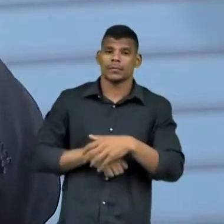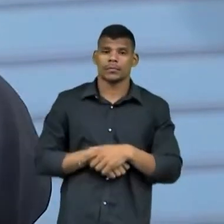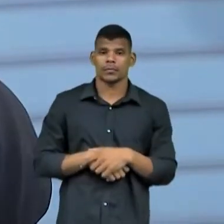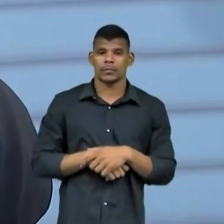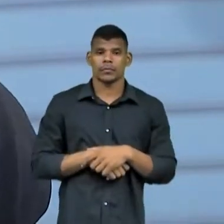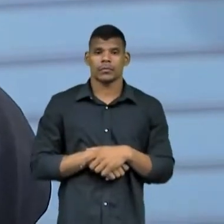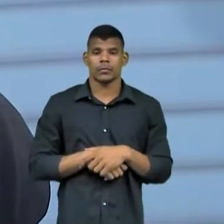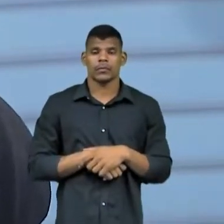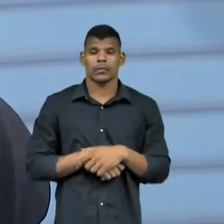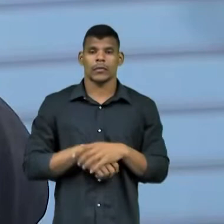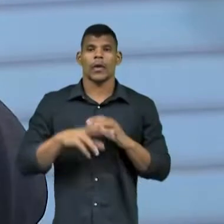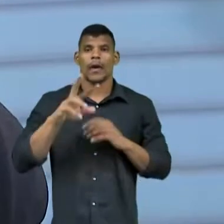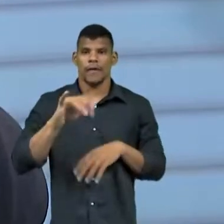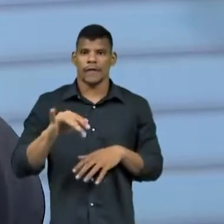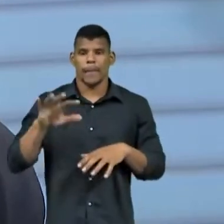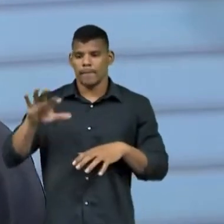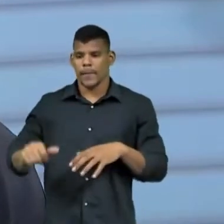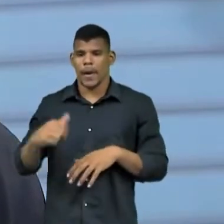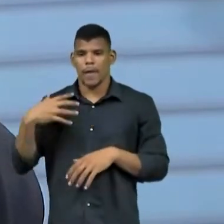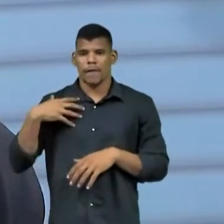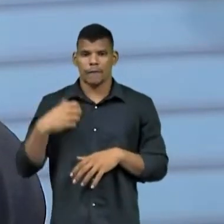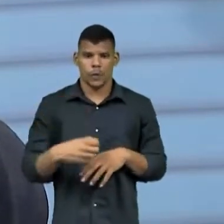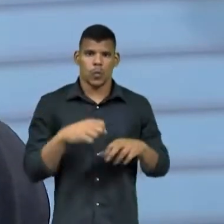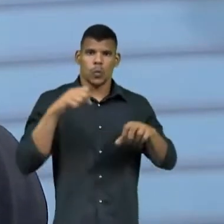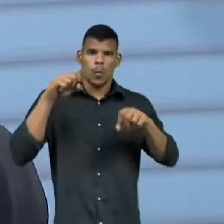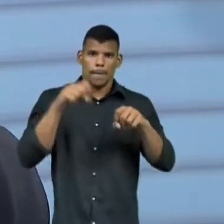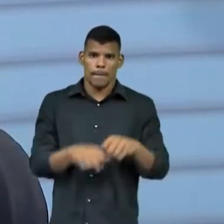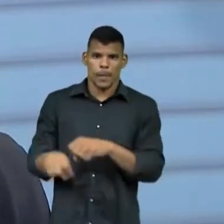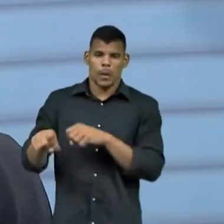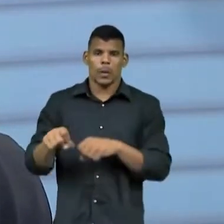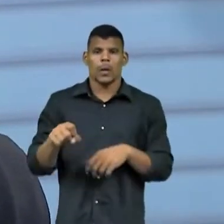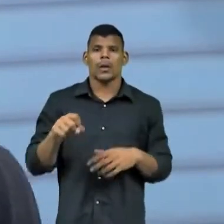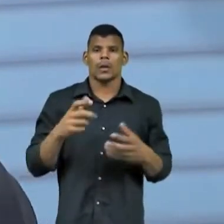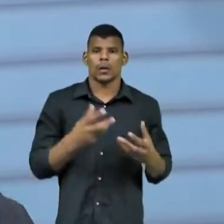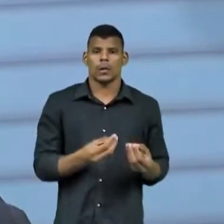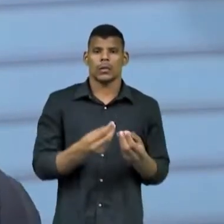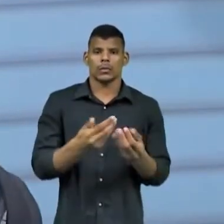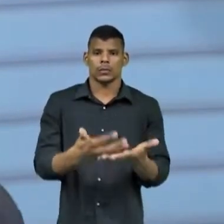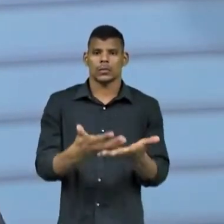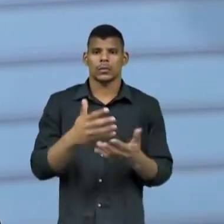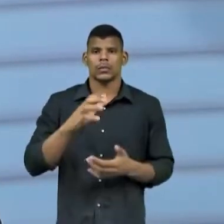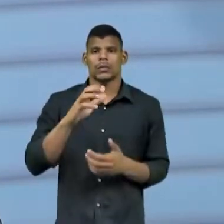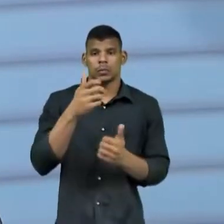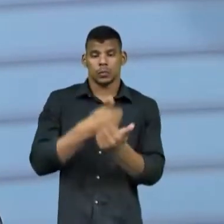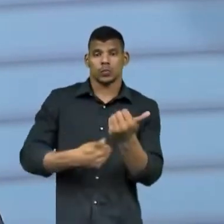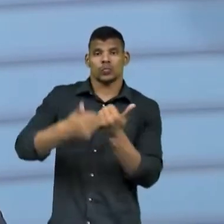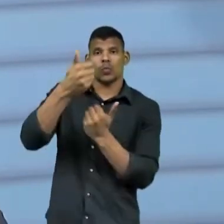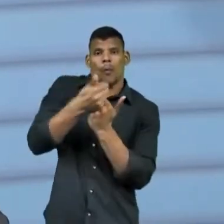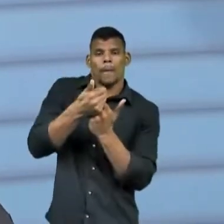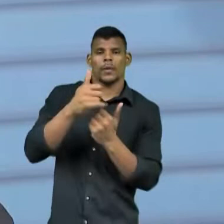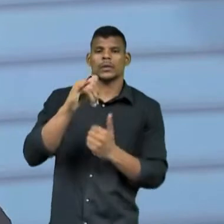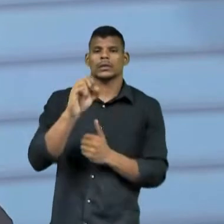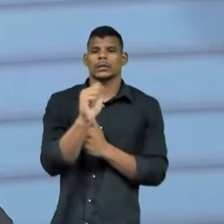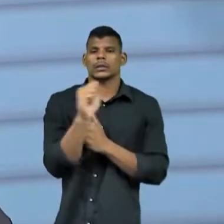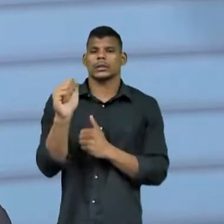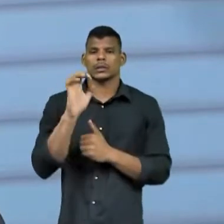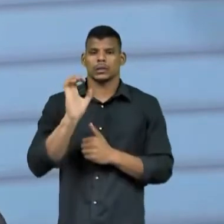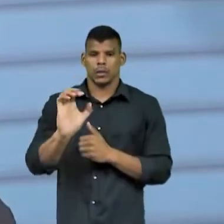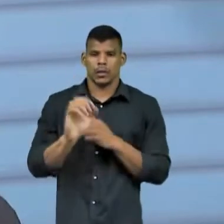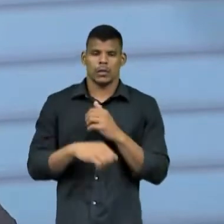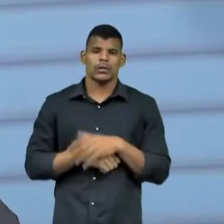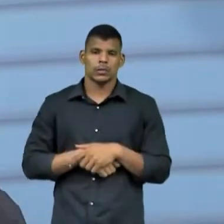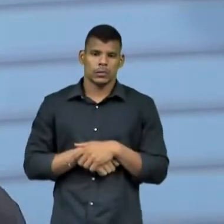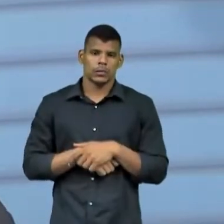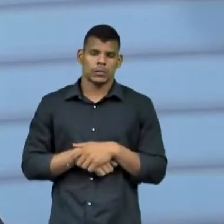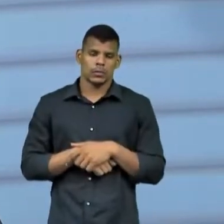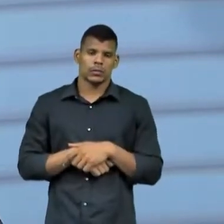lá quando ele vai sacrificar o seu filho Zaca ele para eu já sei da tua fidelidade e coloca o cordeiro substituindo Isaque Então essa é a analogia o cordeiro